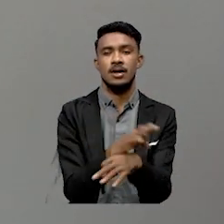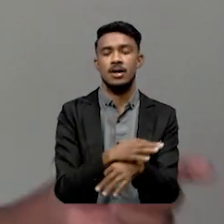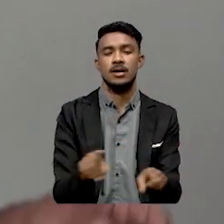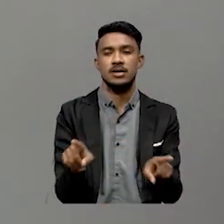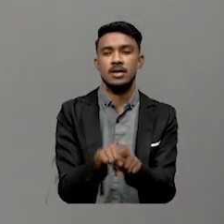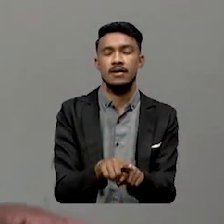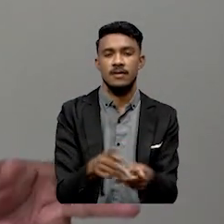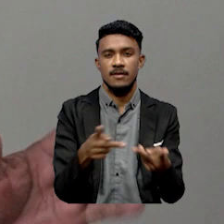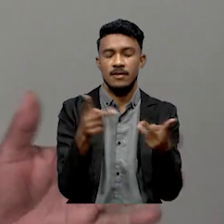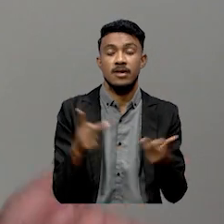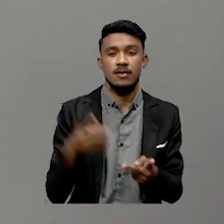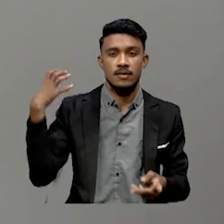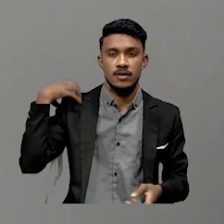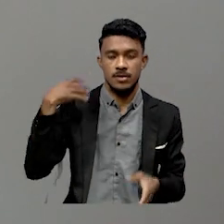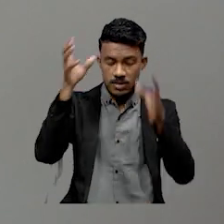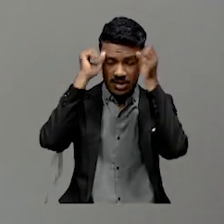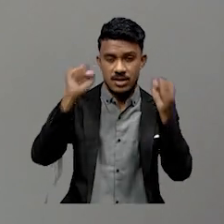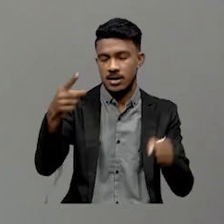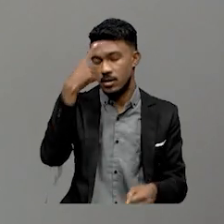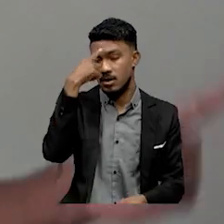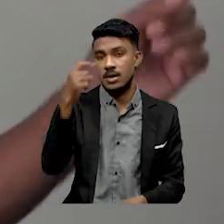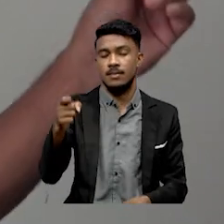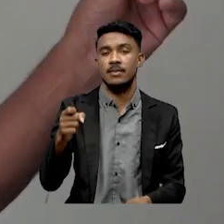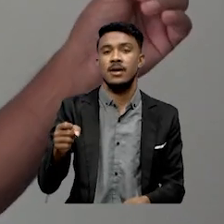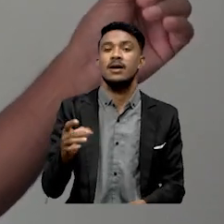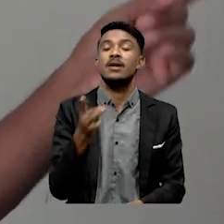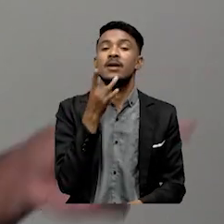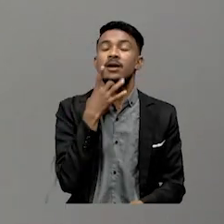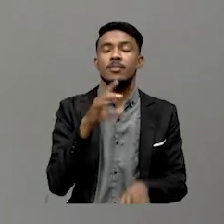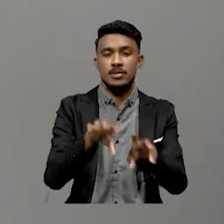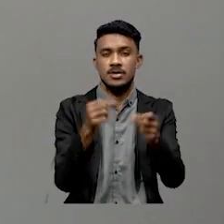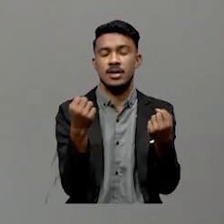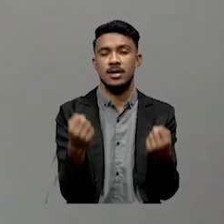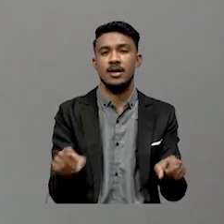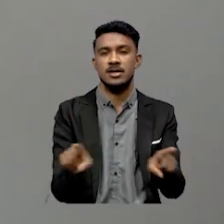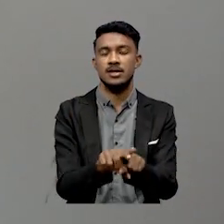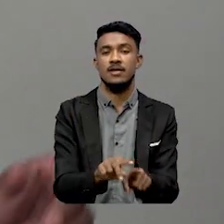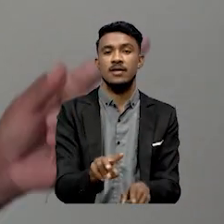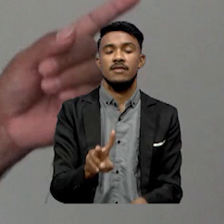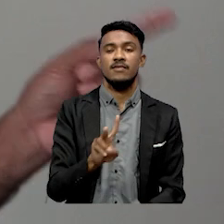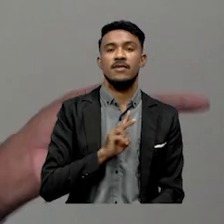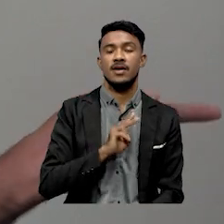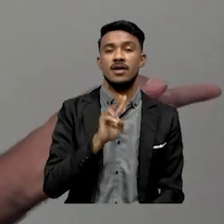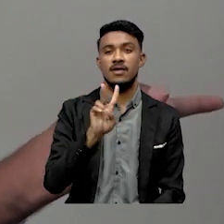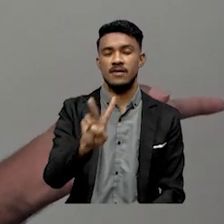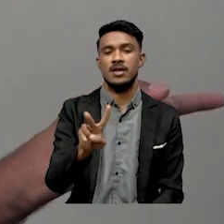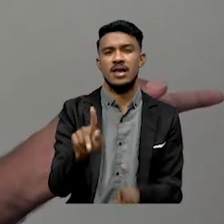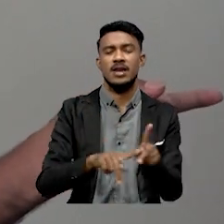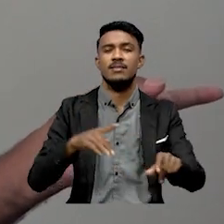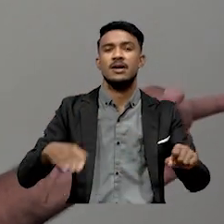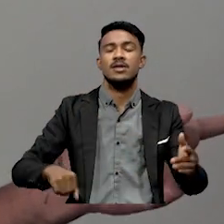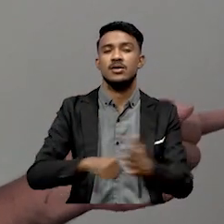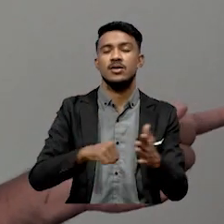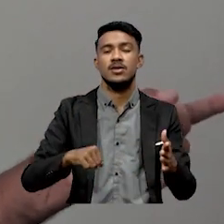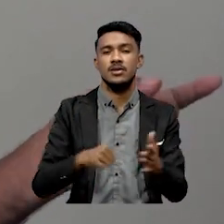dar que a gente vai dar que a lâmpada vai dar. Né, a Vila Velha Ria. E de Vila Velha Ria, a Vila Velha Ria, também é uma soque rata. E é